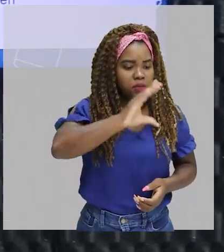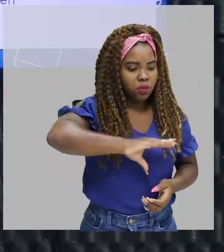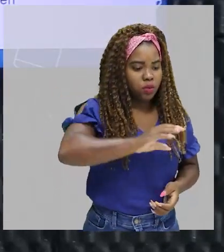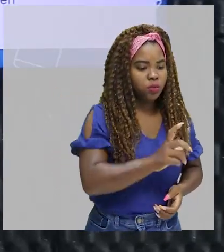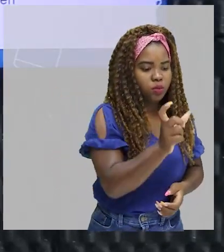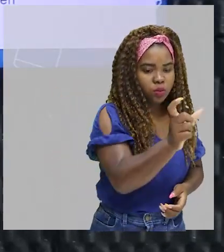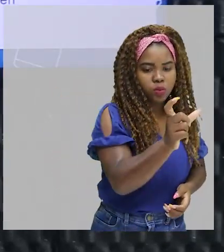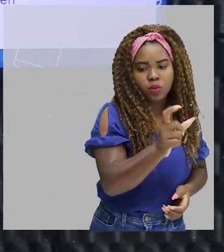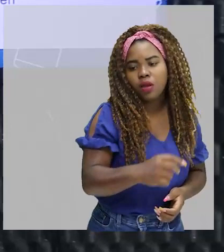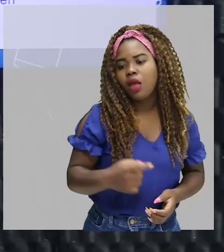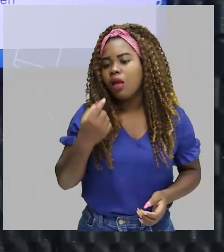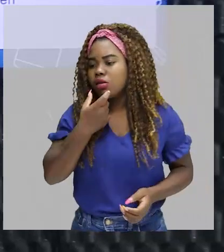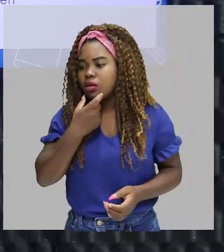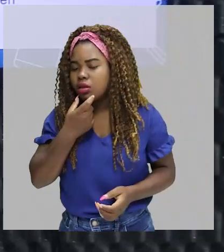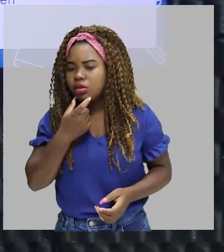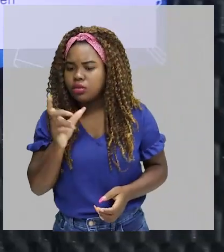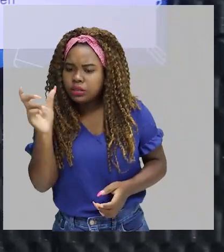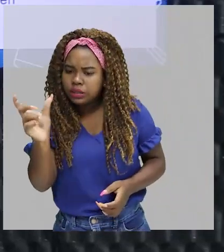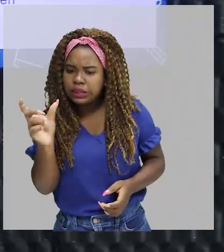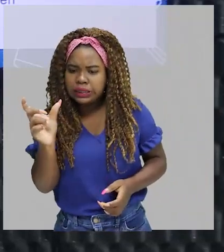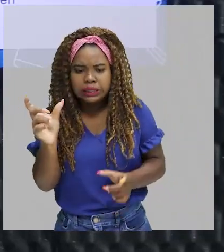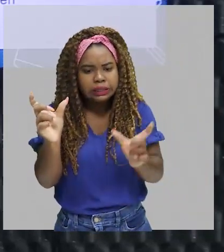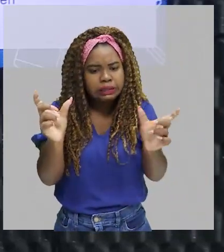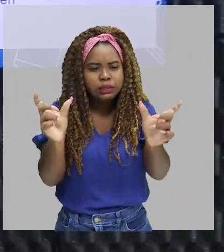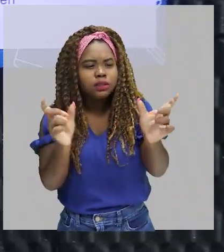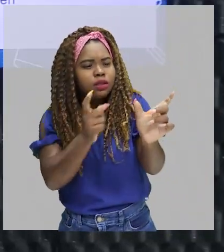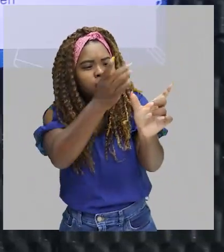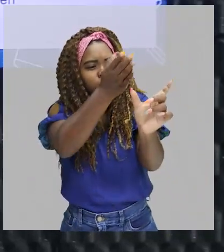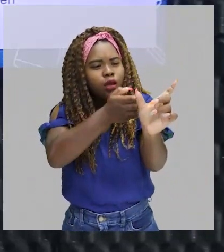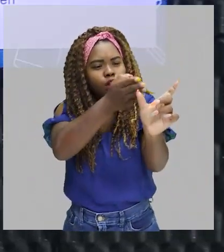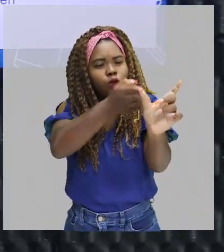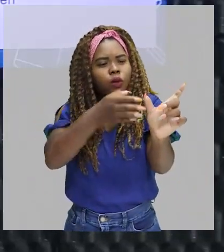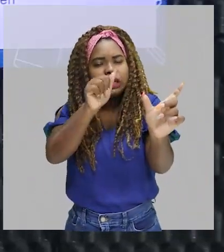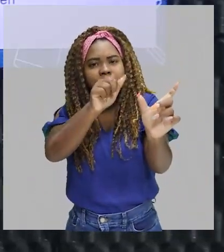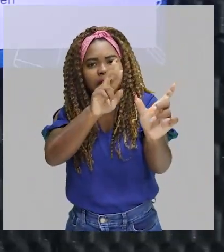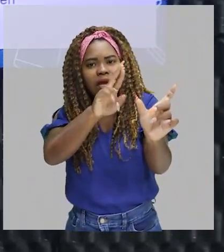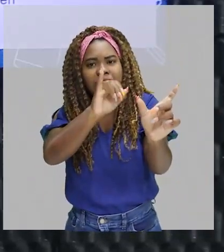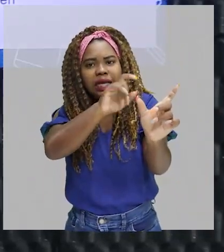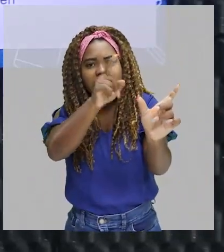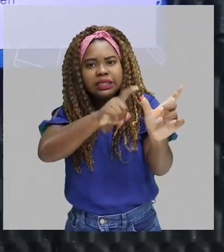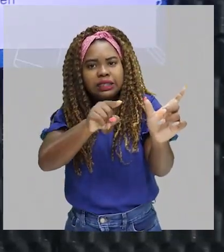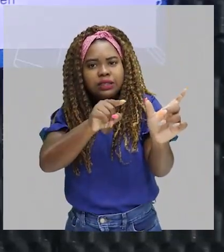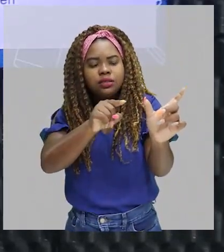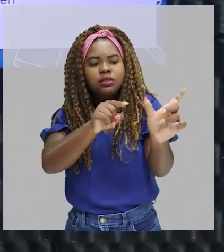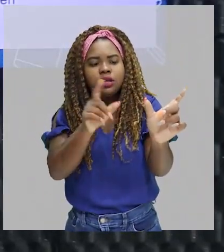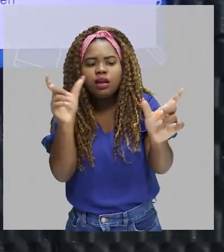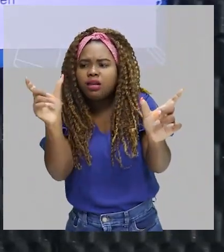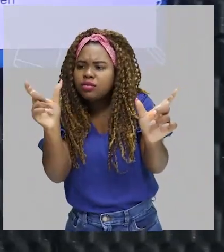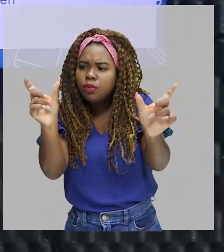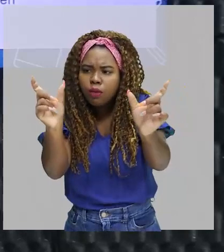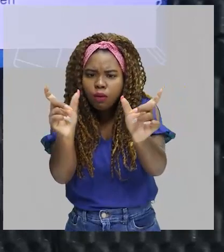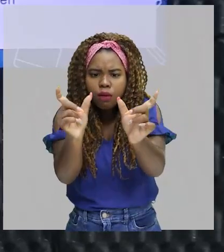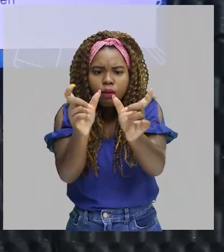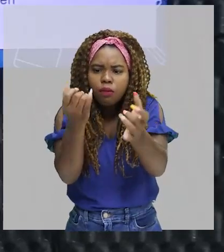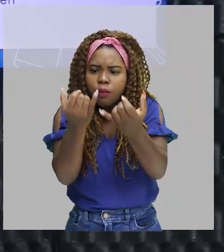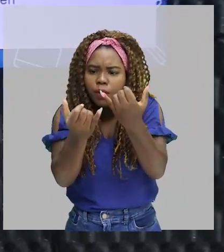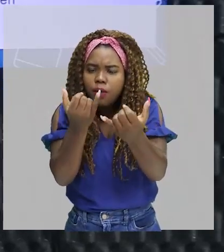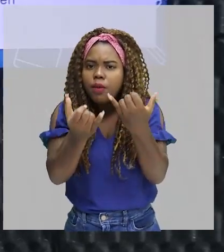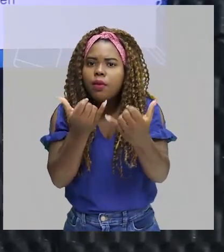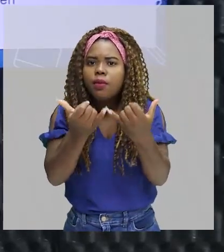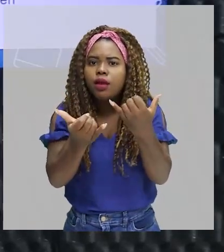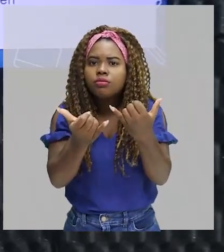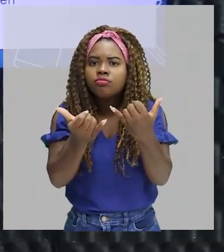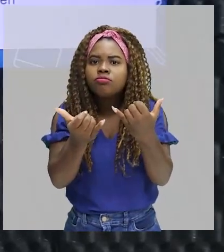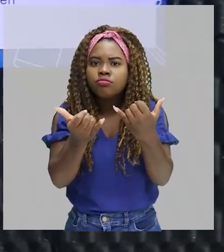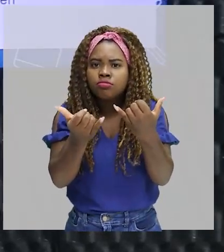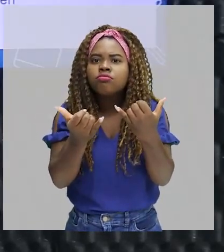e uma palavra em inglês que tem a mesma raiz ou que tem uma mesma origem, essas palavras vão ter semelhança e, portanto,